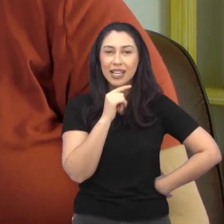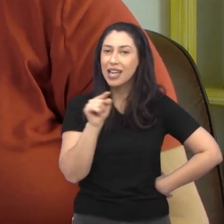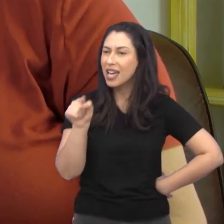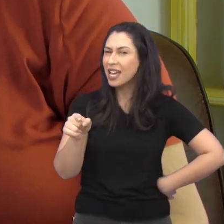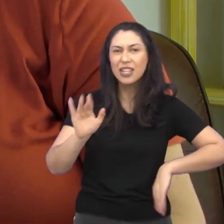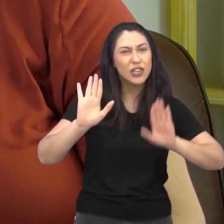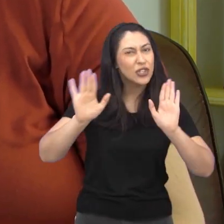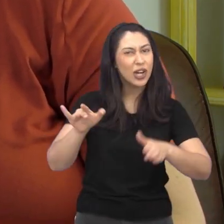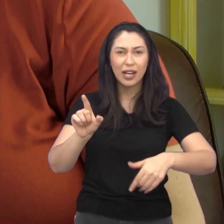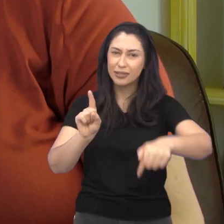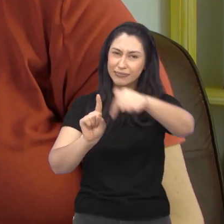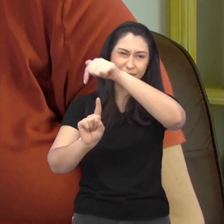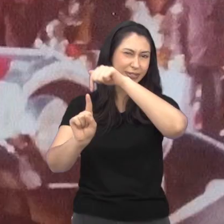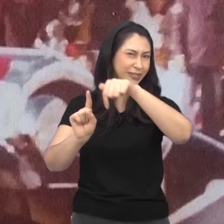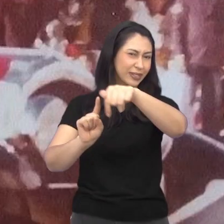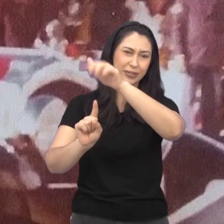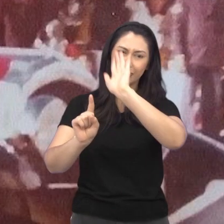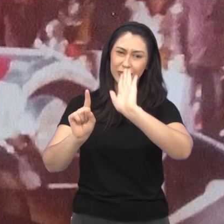aquele homem já era um santo,